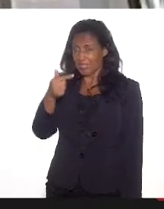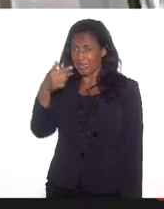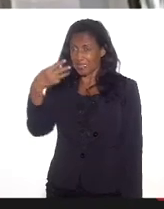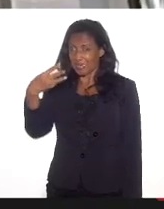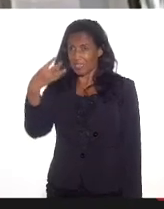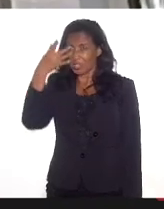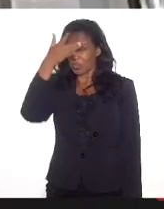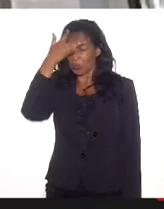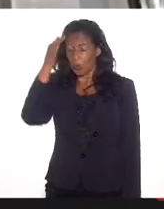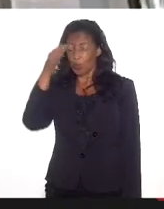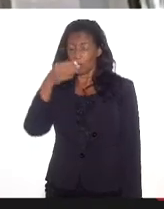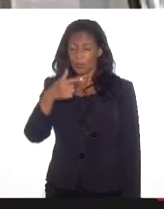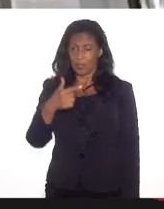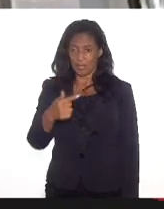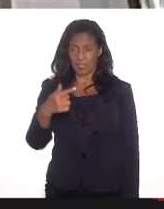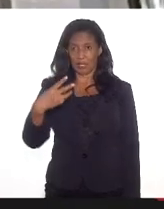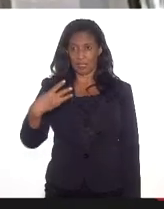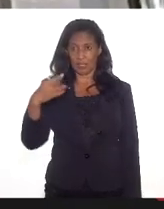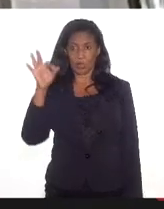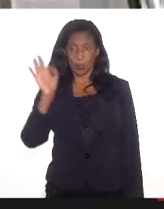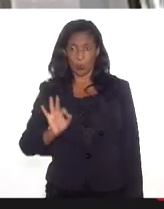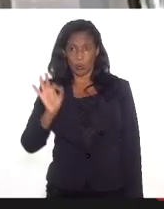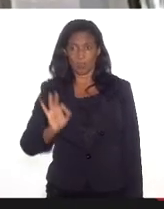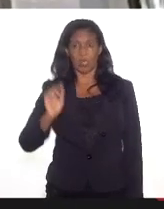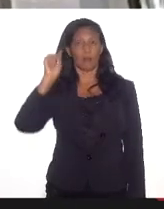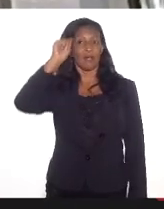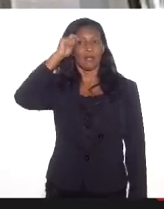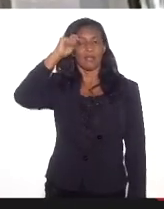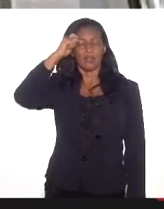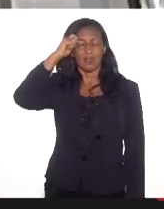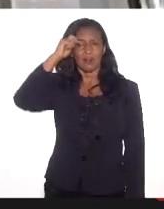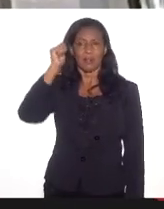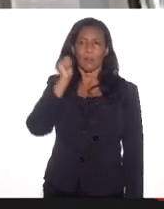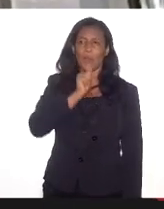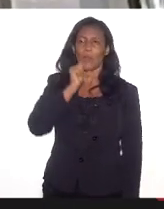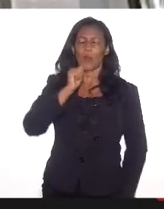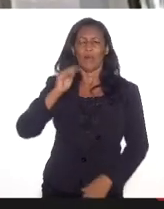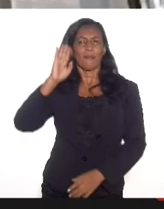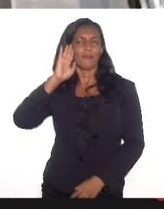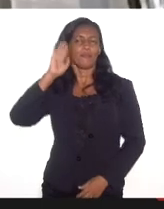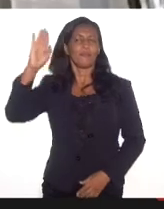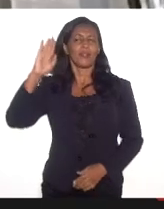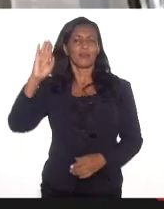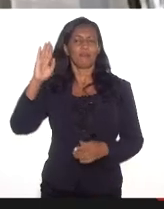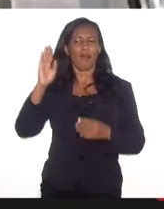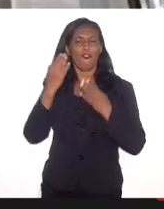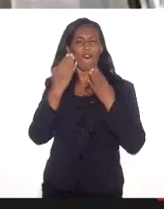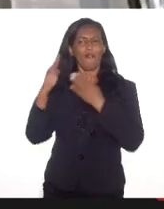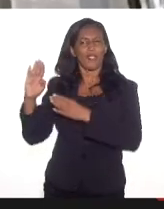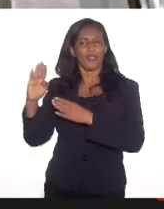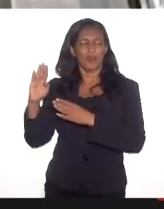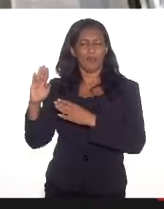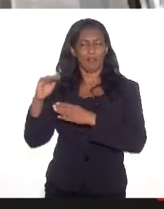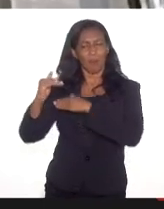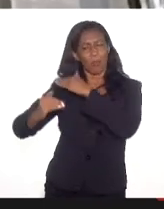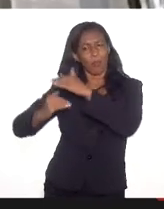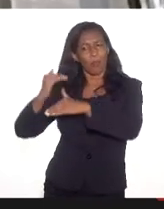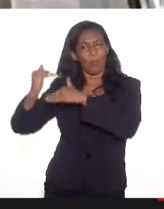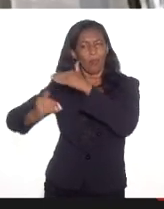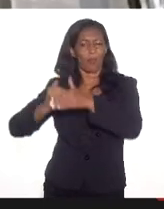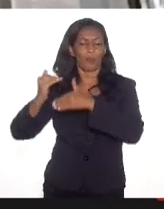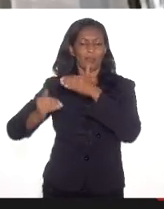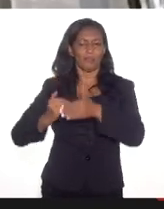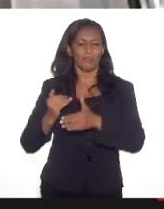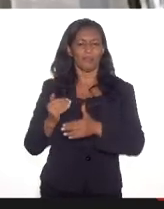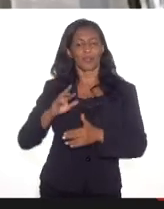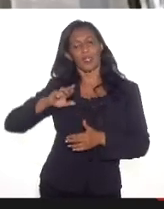negras sobretudo mulheres negras né as mulheres negras são as principais vítimas desse processo não porque necessariamente